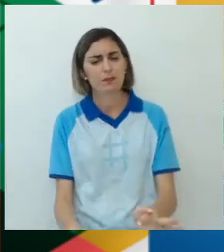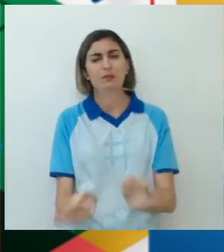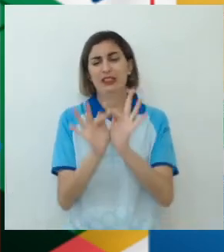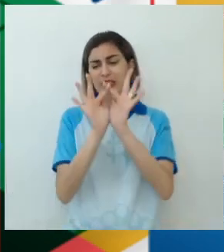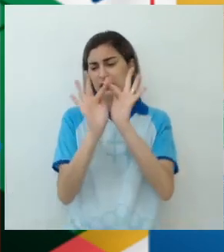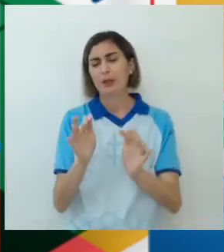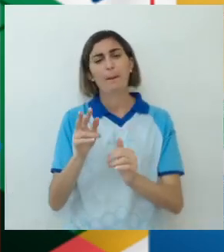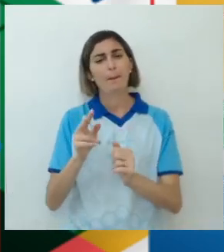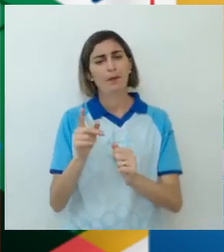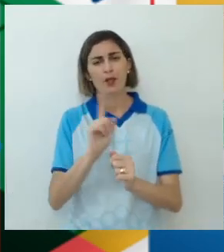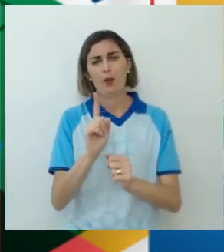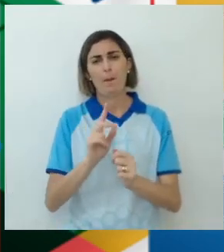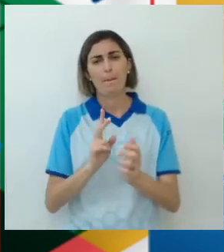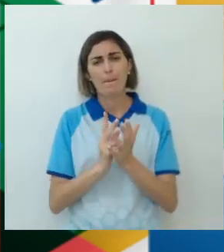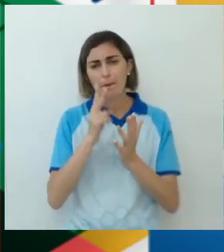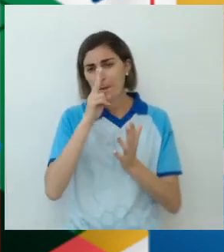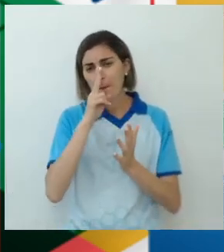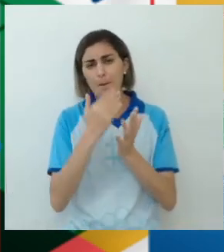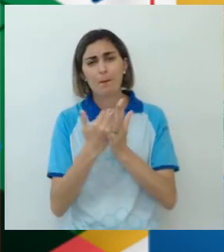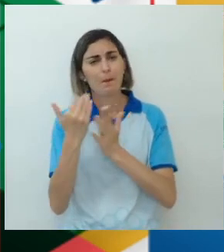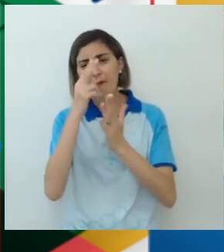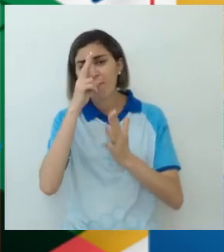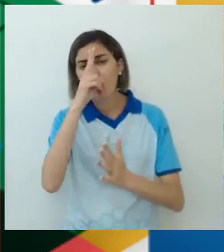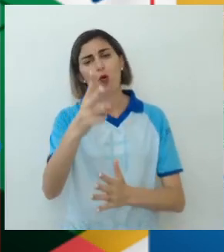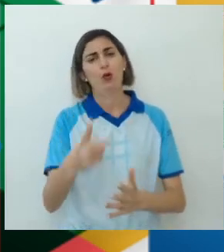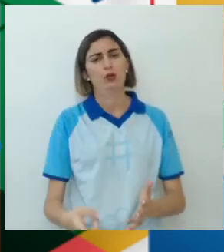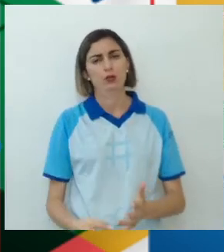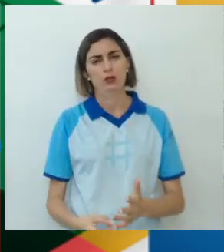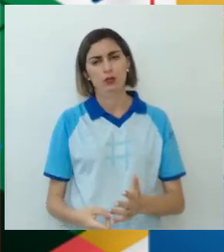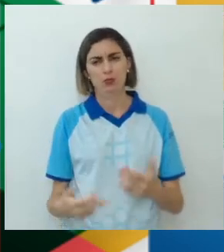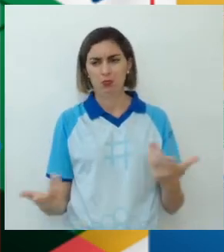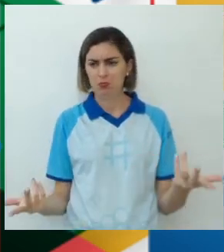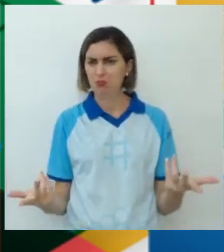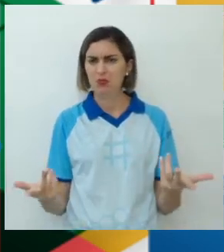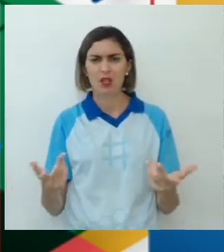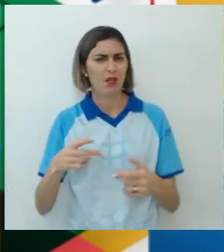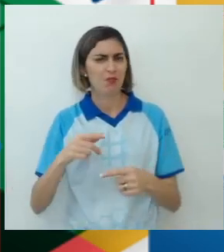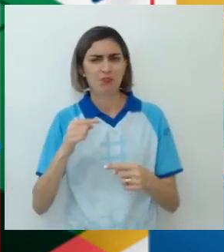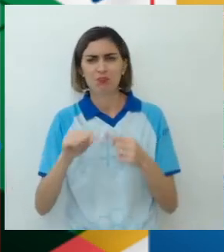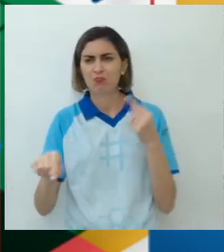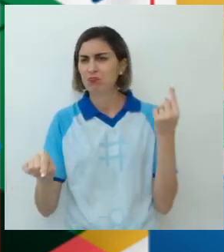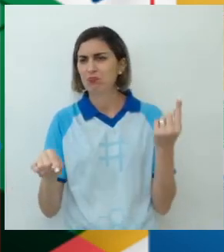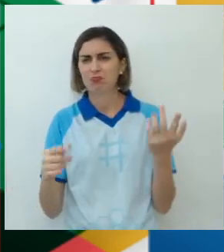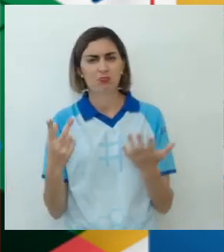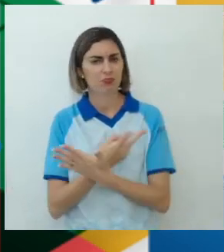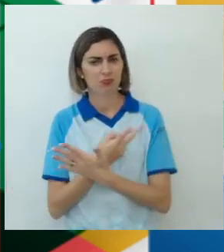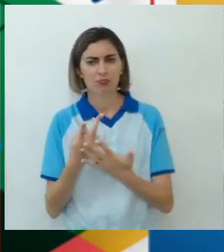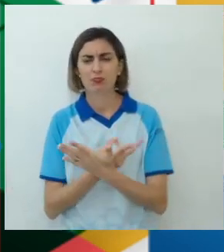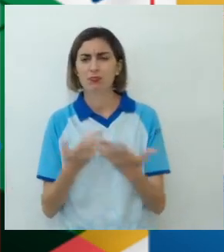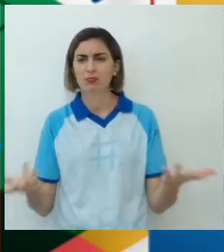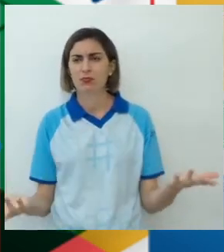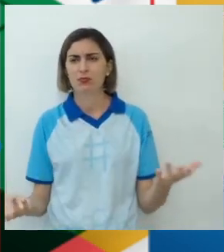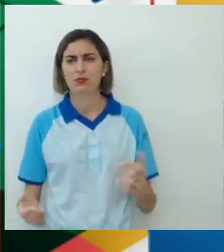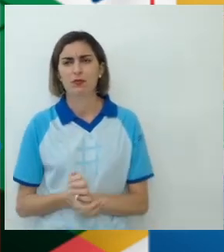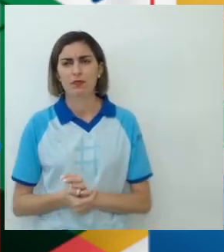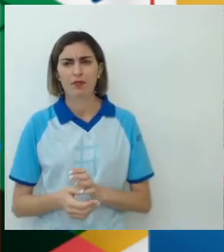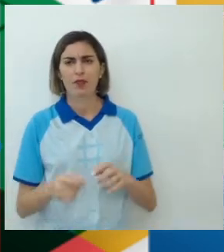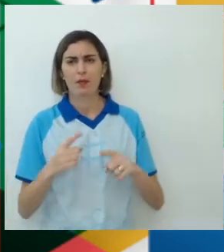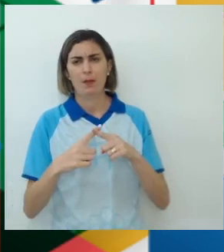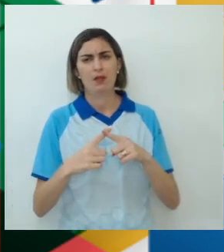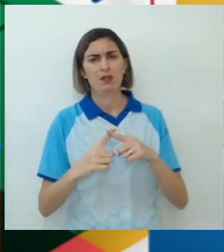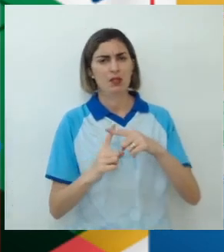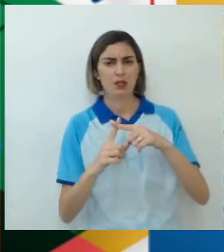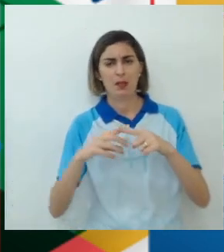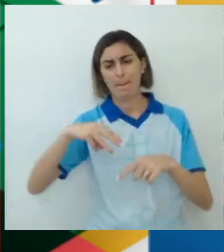mais forte que a base forte. Então, isso está completamente equivocado. Então, ó, esse mais aqui, ele